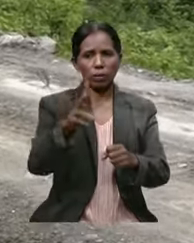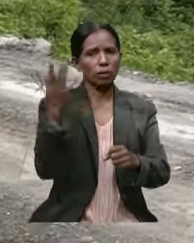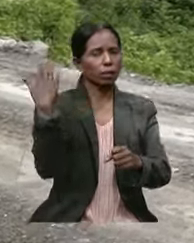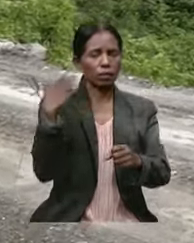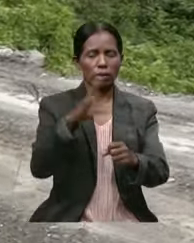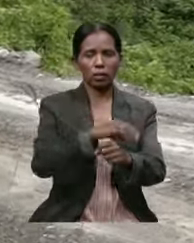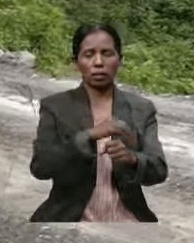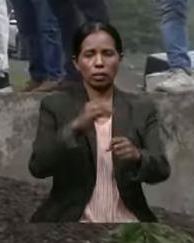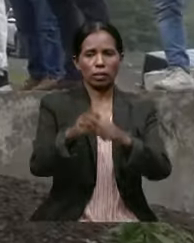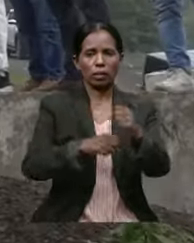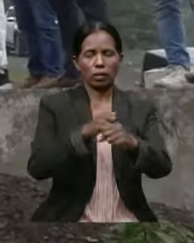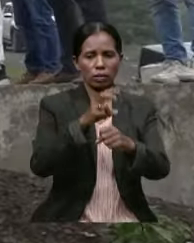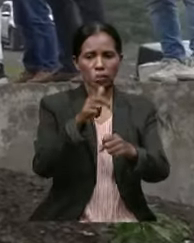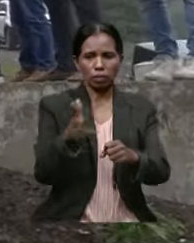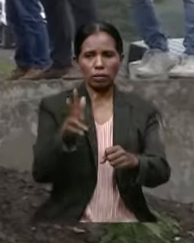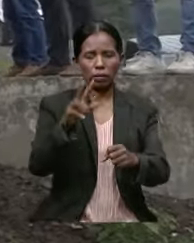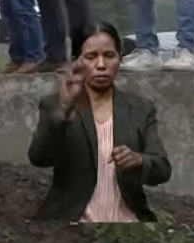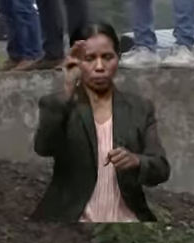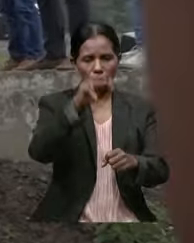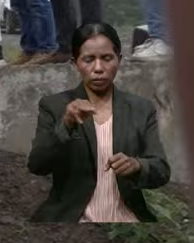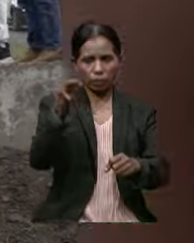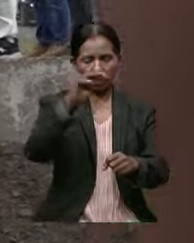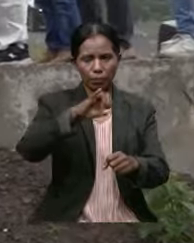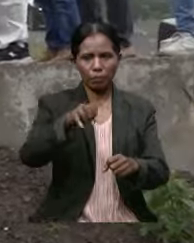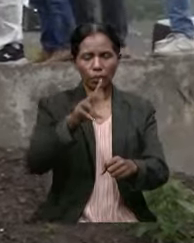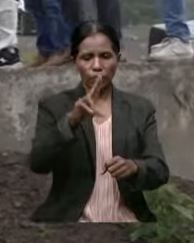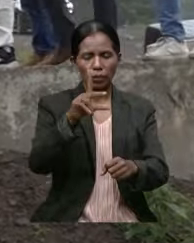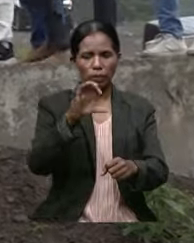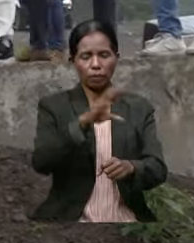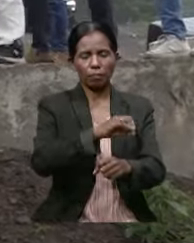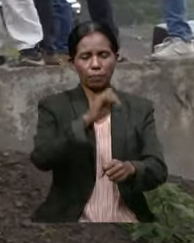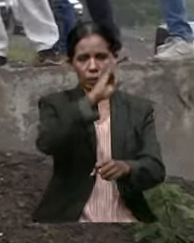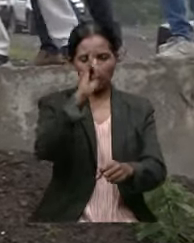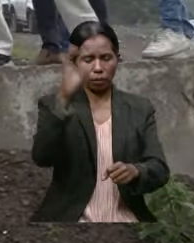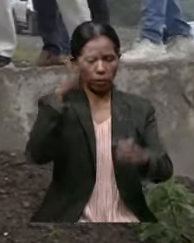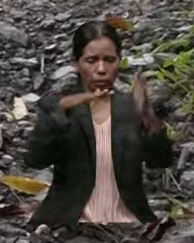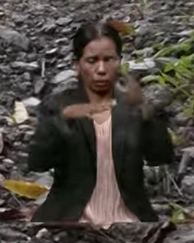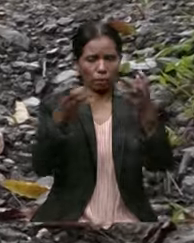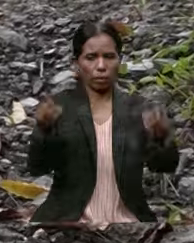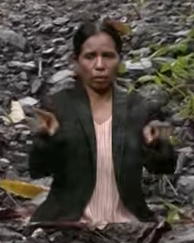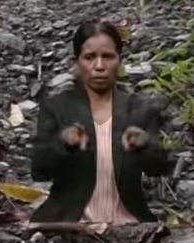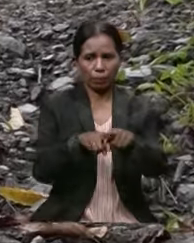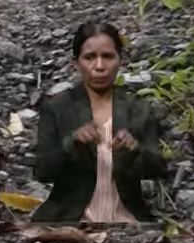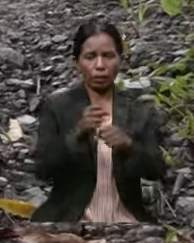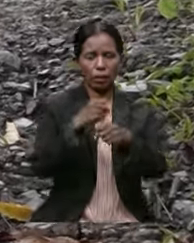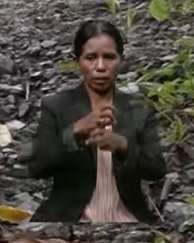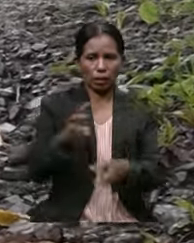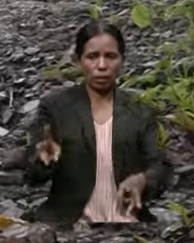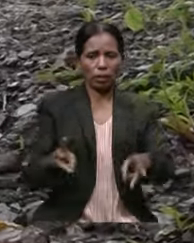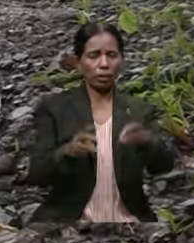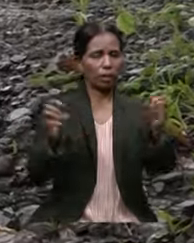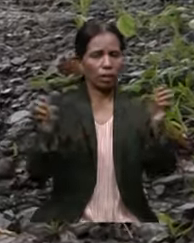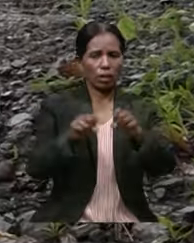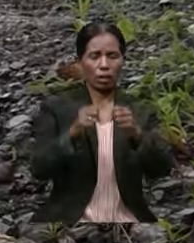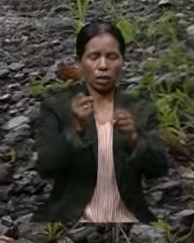ihetinang Riurorono Sintolo. Durante monitorização, Júlio do Carmo identifica problema barat e terreno, anexan construção estrada nebela